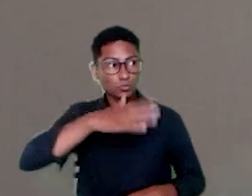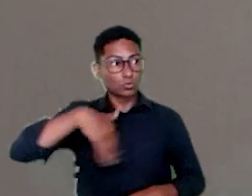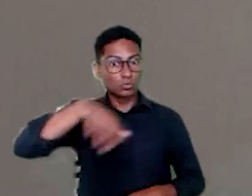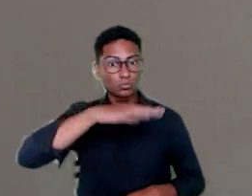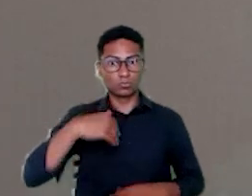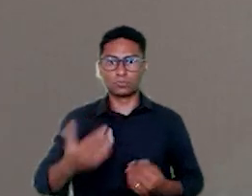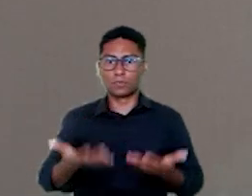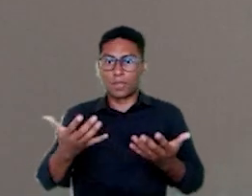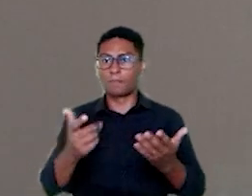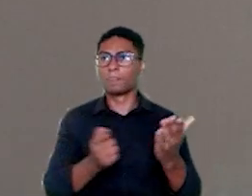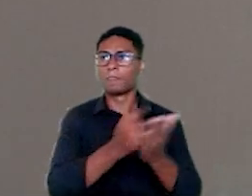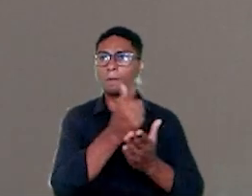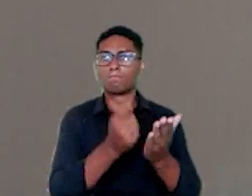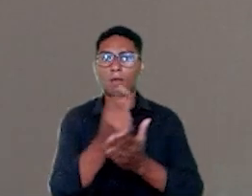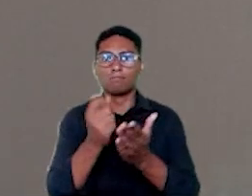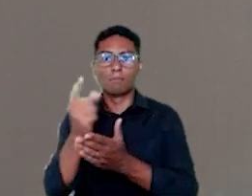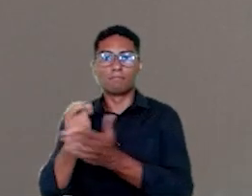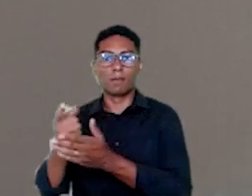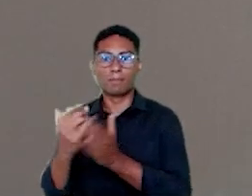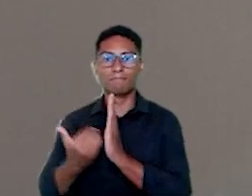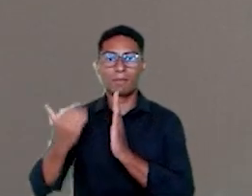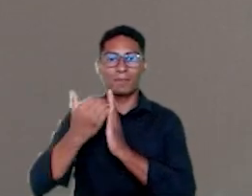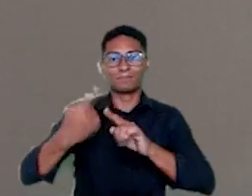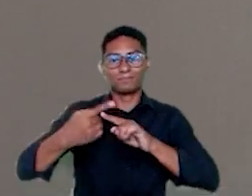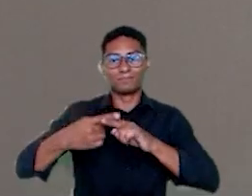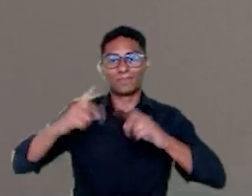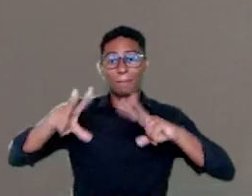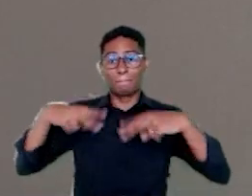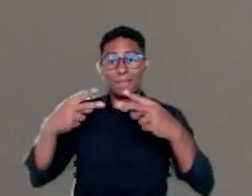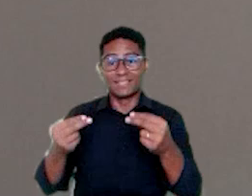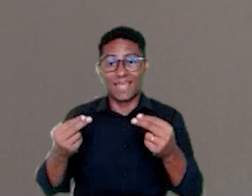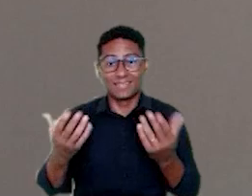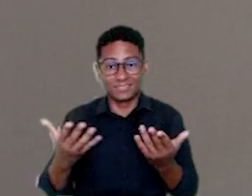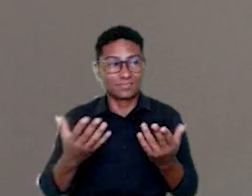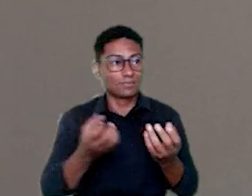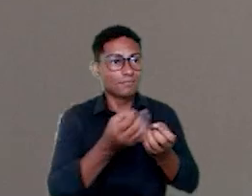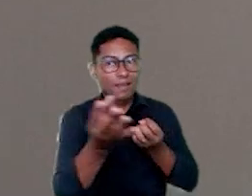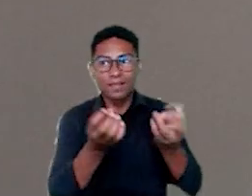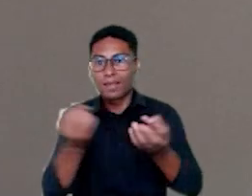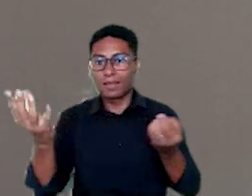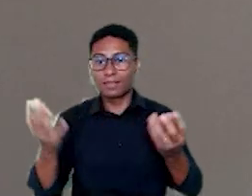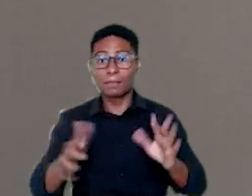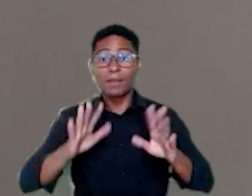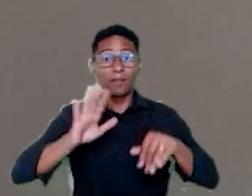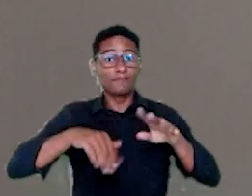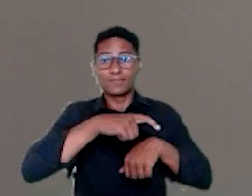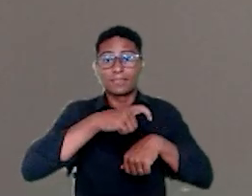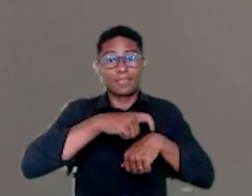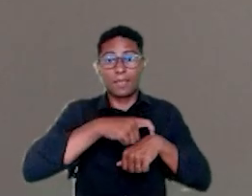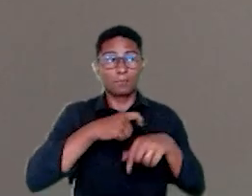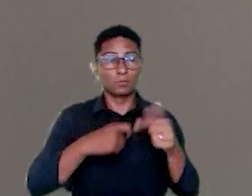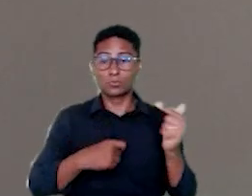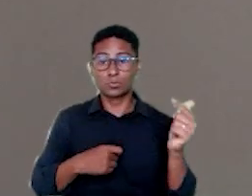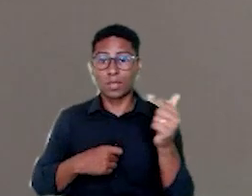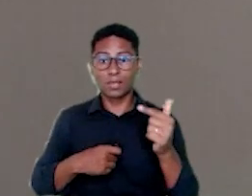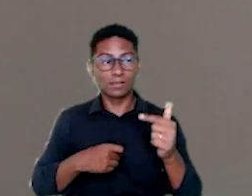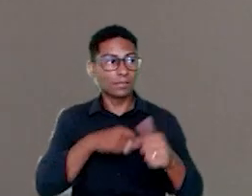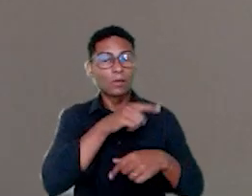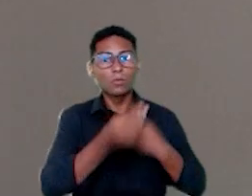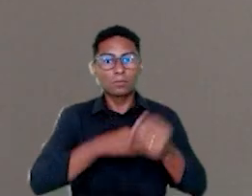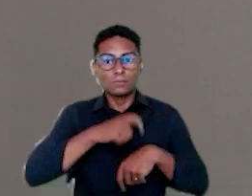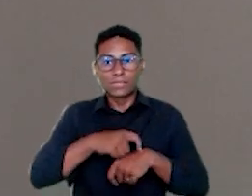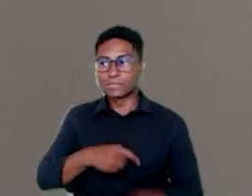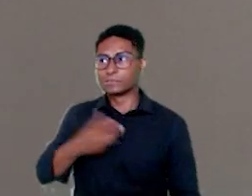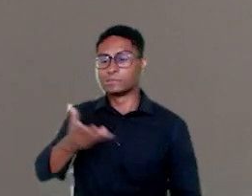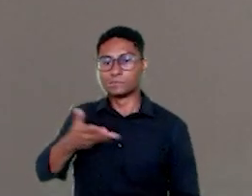gastar, comprar mais, tem mais presentes para serem adquiridos nessa época, mas não tem tempo, está correndo.